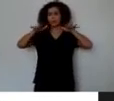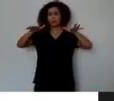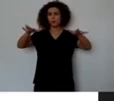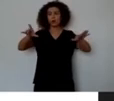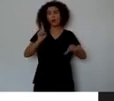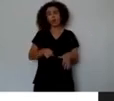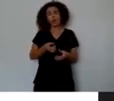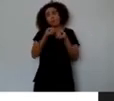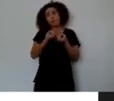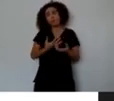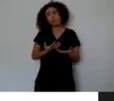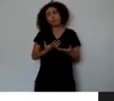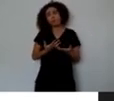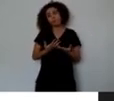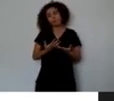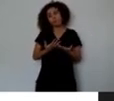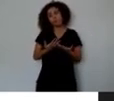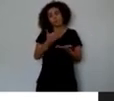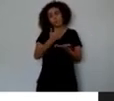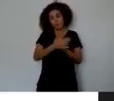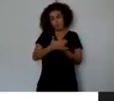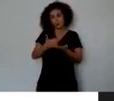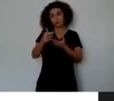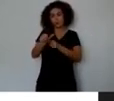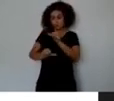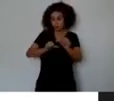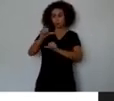para poder começar a mudar essa realidade.